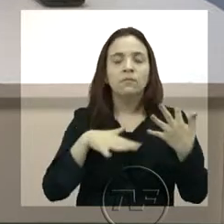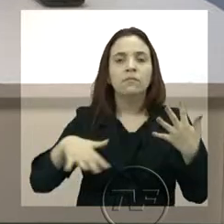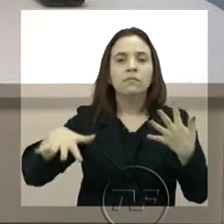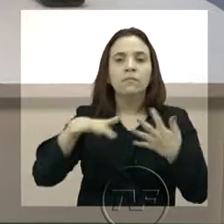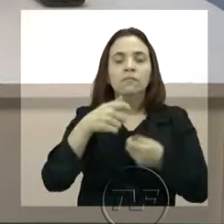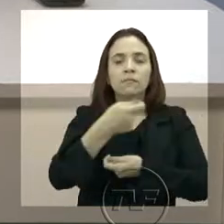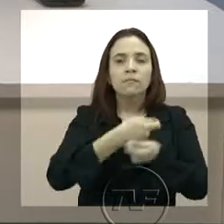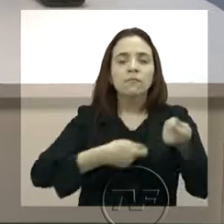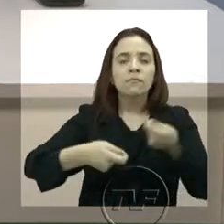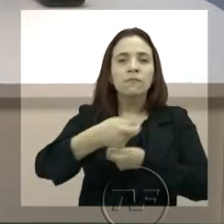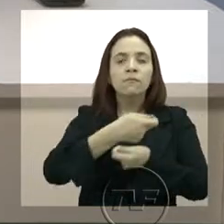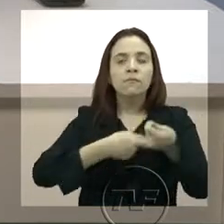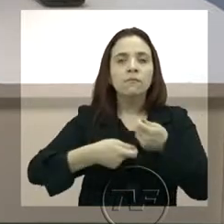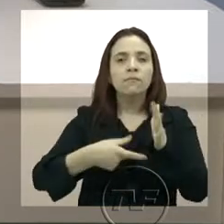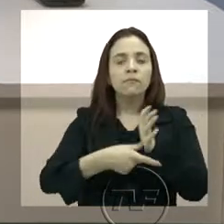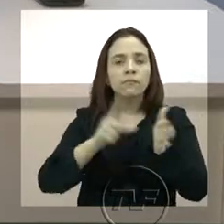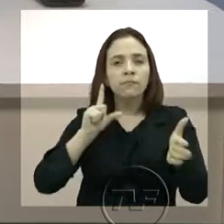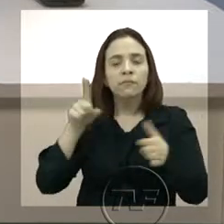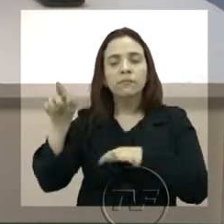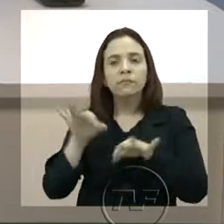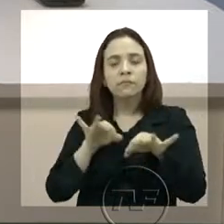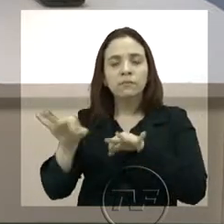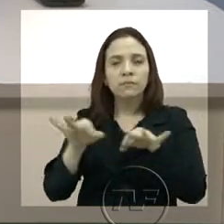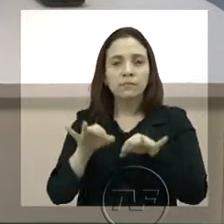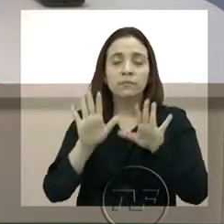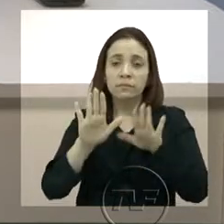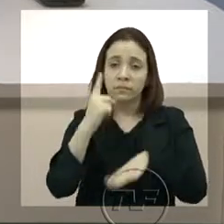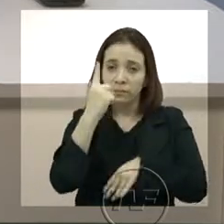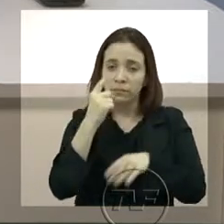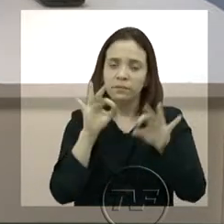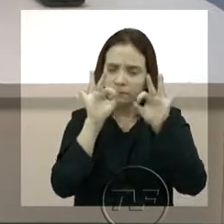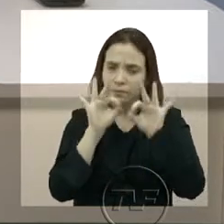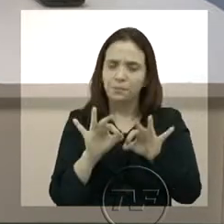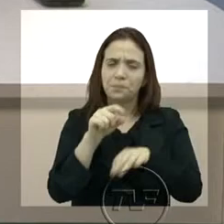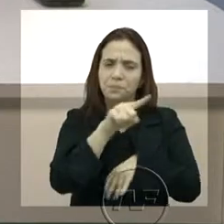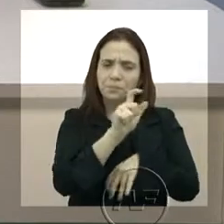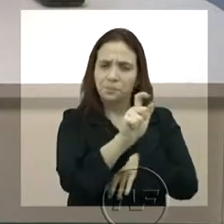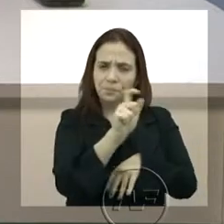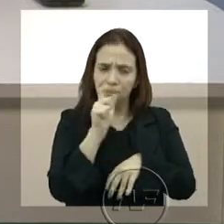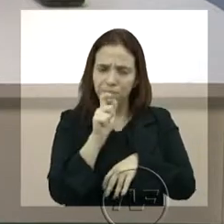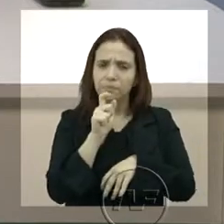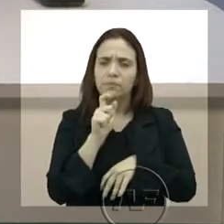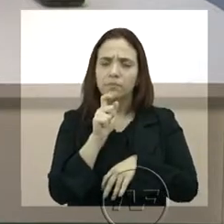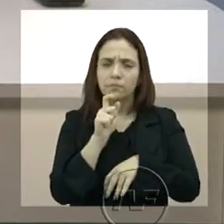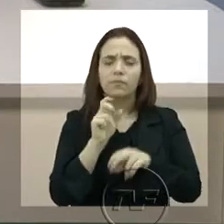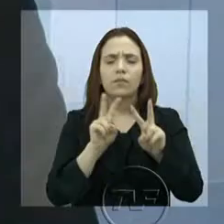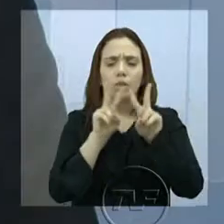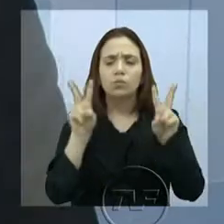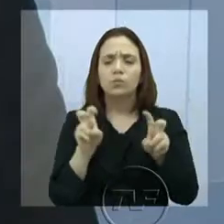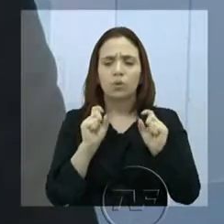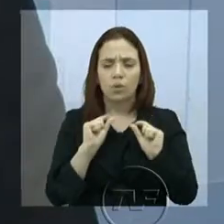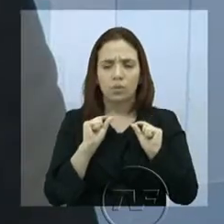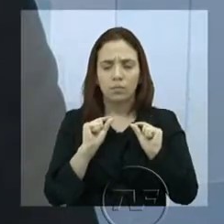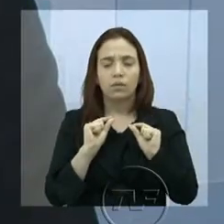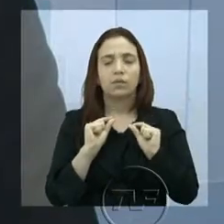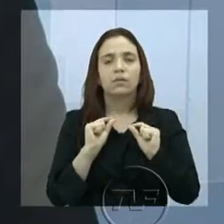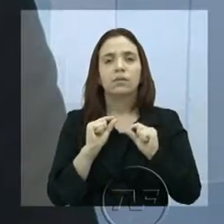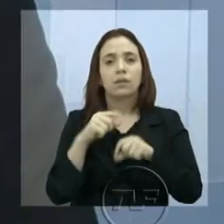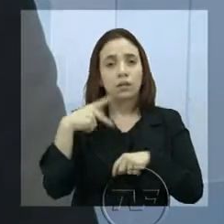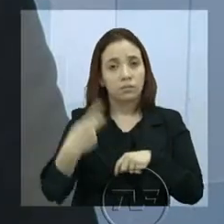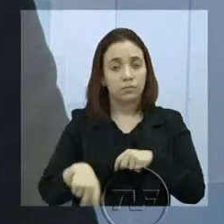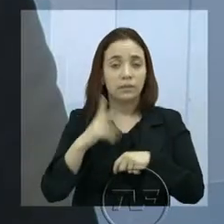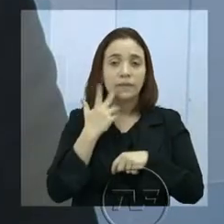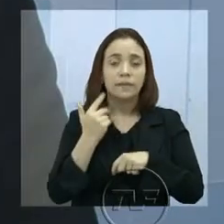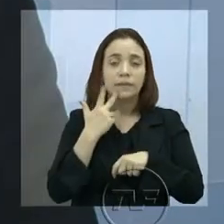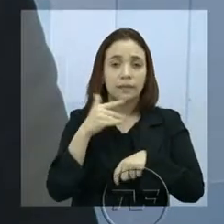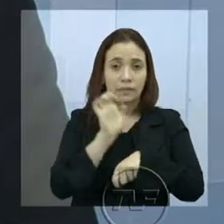econômica lá na frente. Mas uma coisa é certa, isso que você falou agora, Paulo, demonstra que a figura do cearense